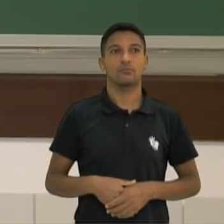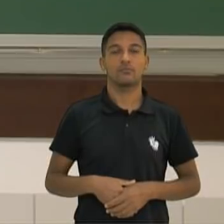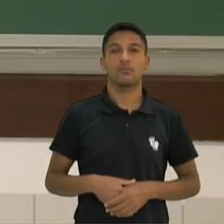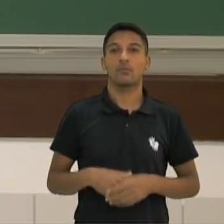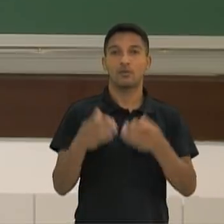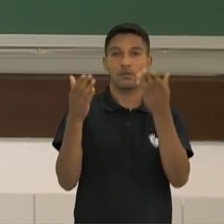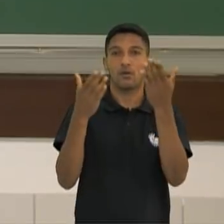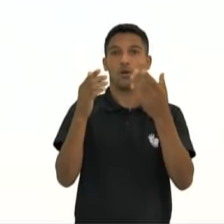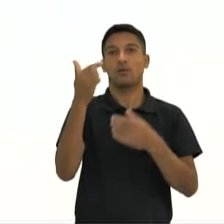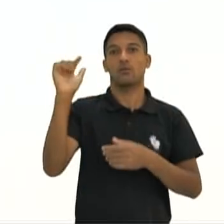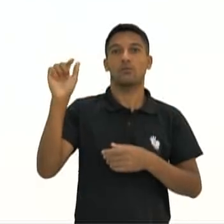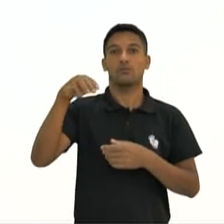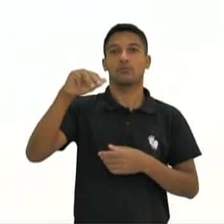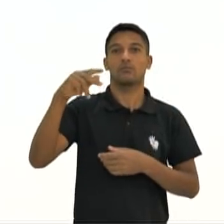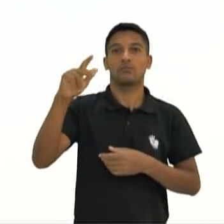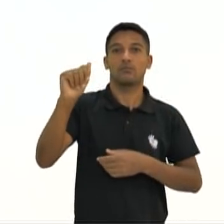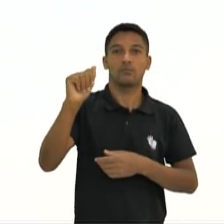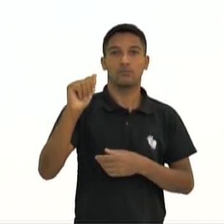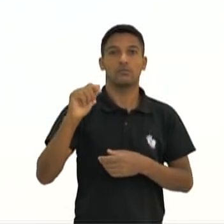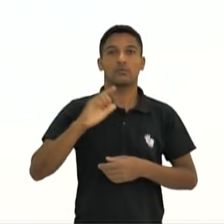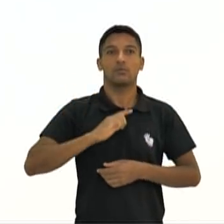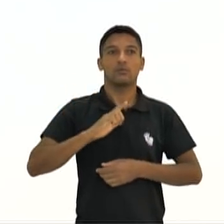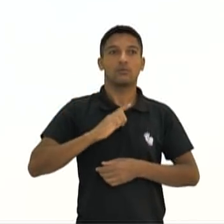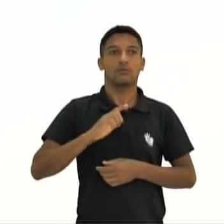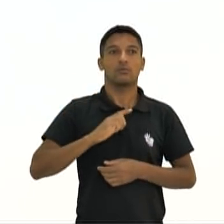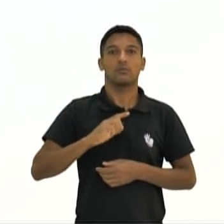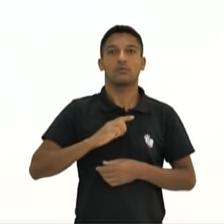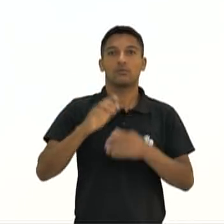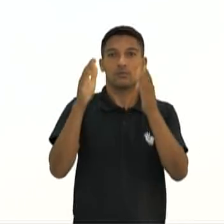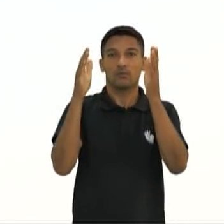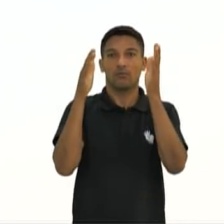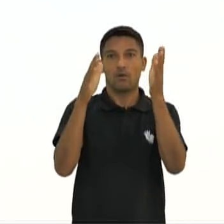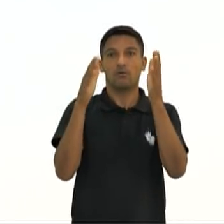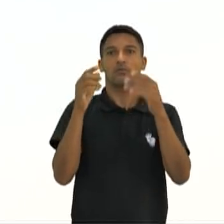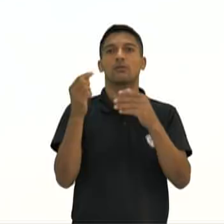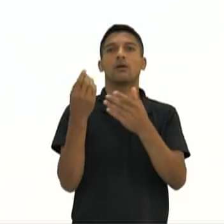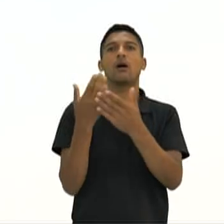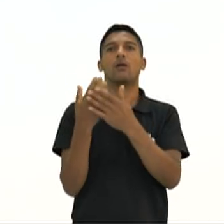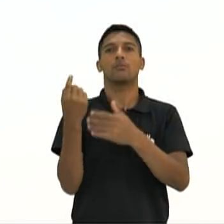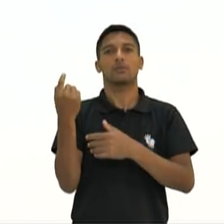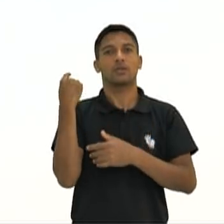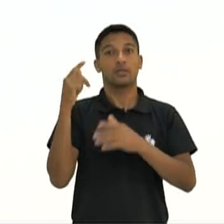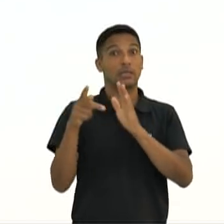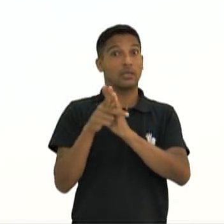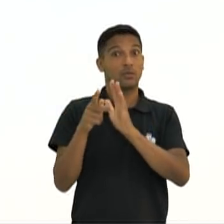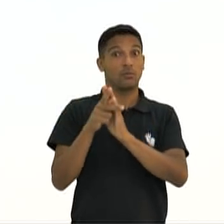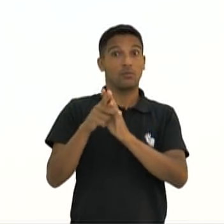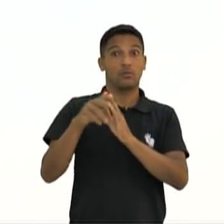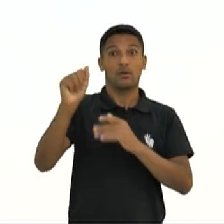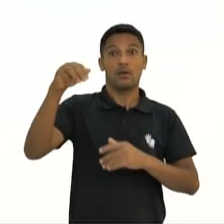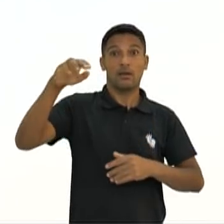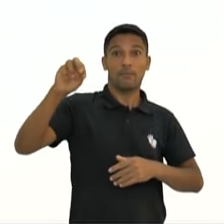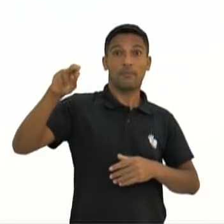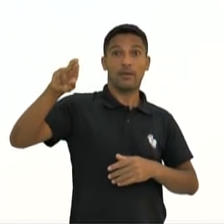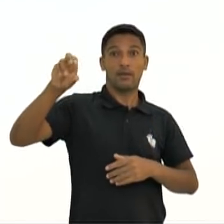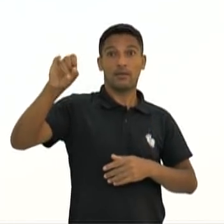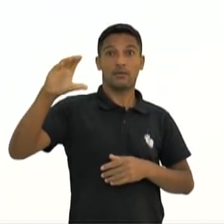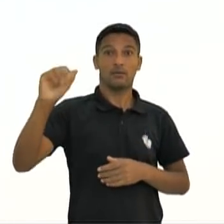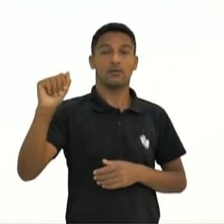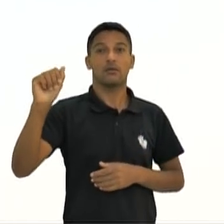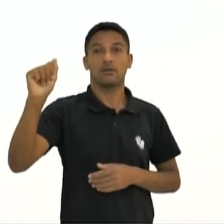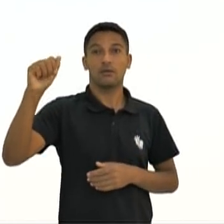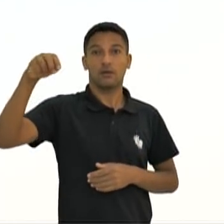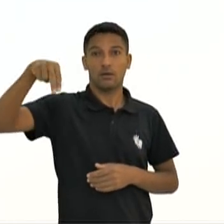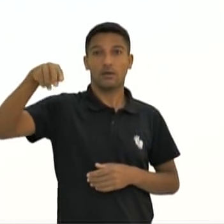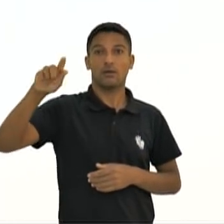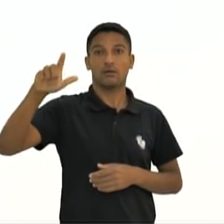agora coloquei um outro mapinha, que ele tinha um enfoque basicamente na aula passada à América Anglo-Saxônica. Aqui nós temos uma